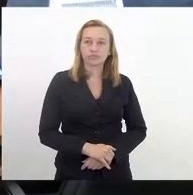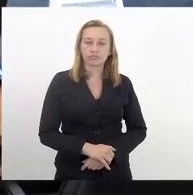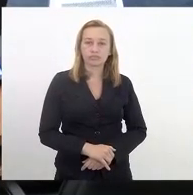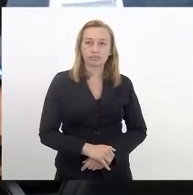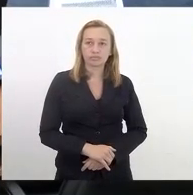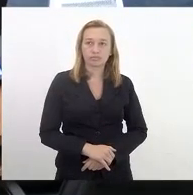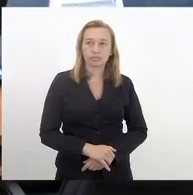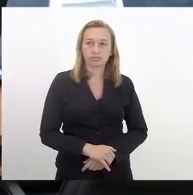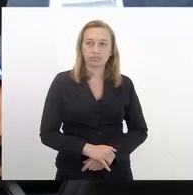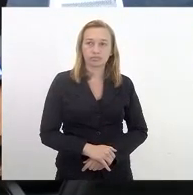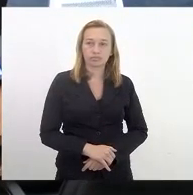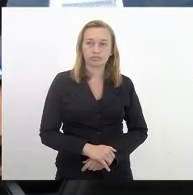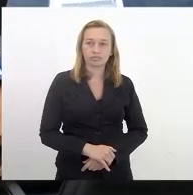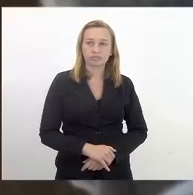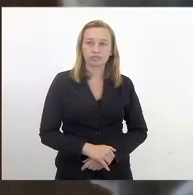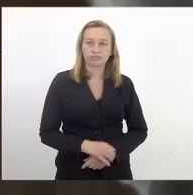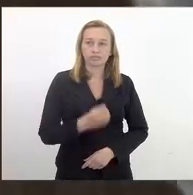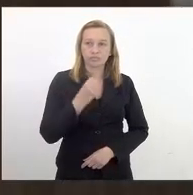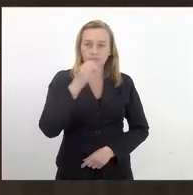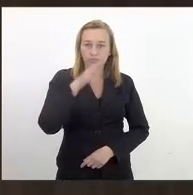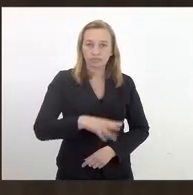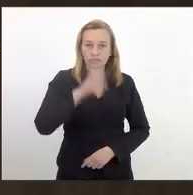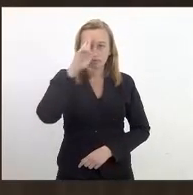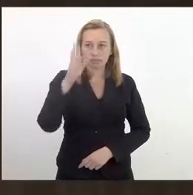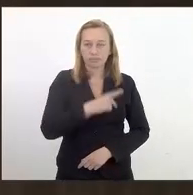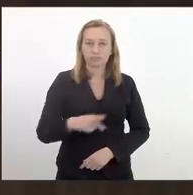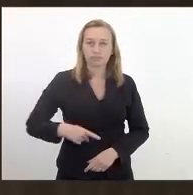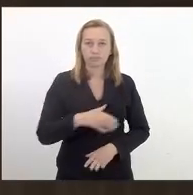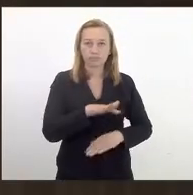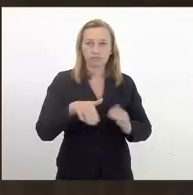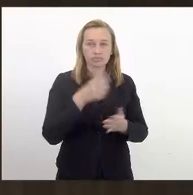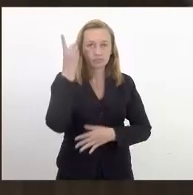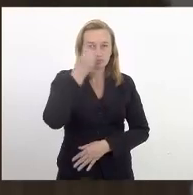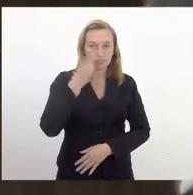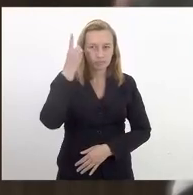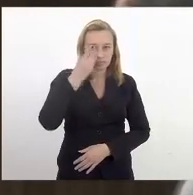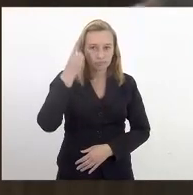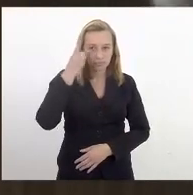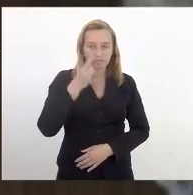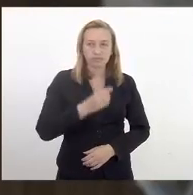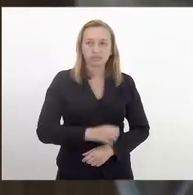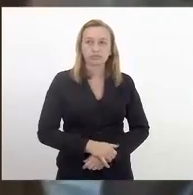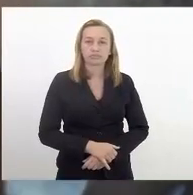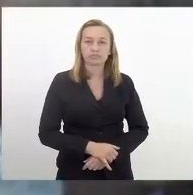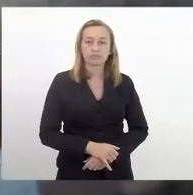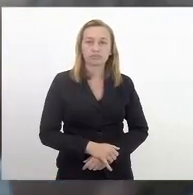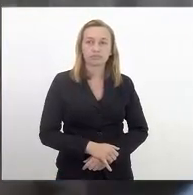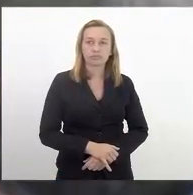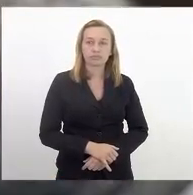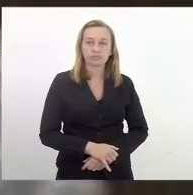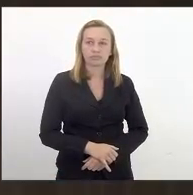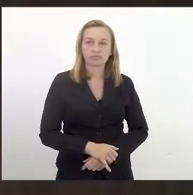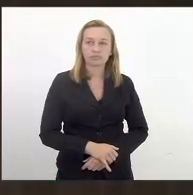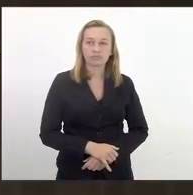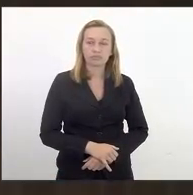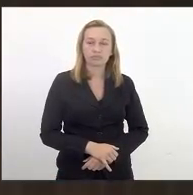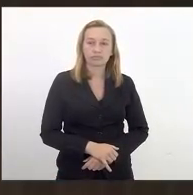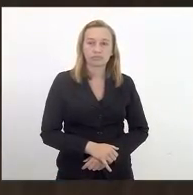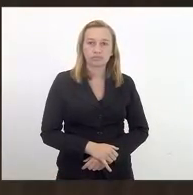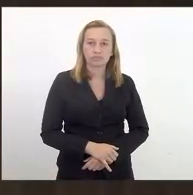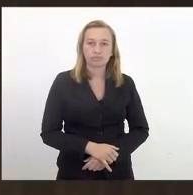Oi boa tarde meu presidente Boa tarde senhor dos Senhores deputados e deputadas e Deputados se